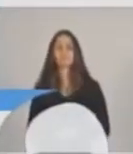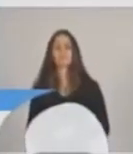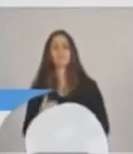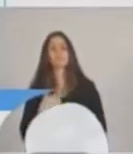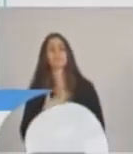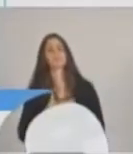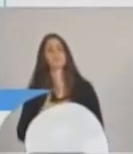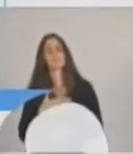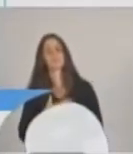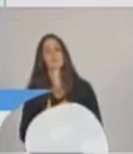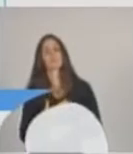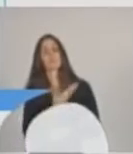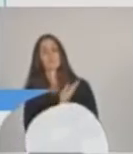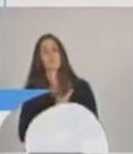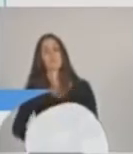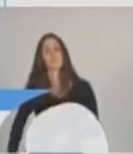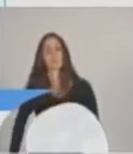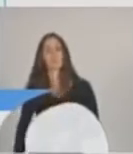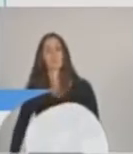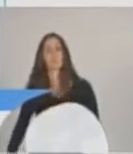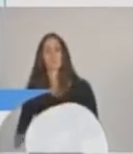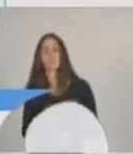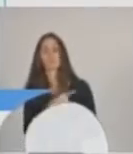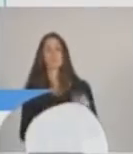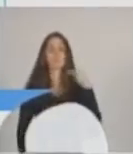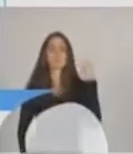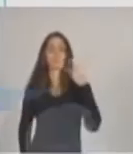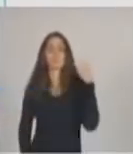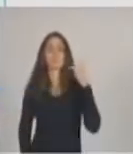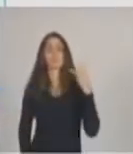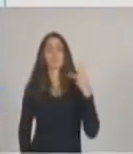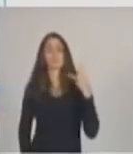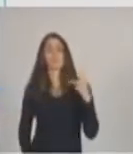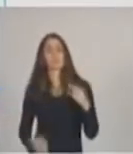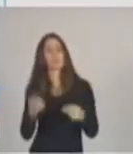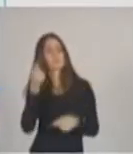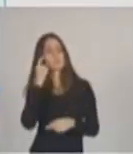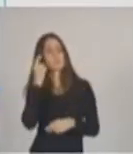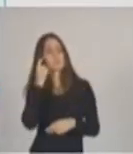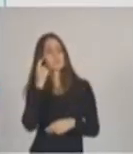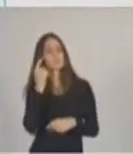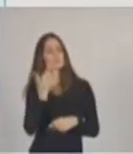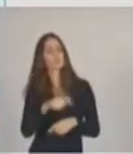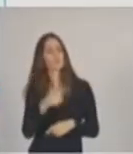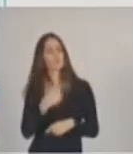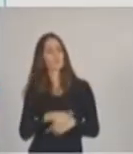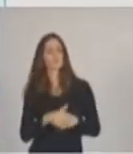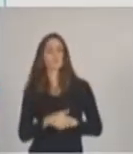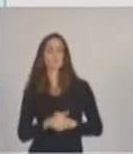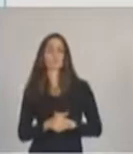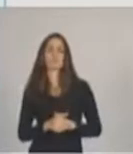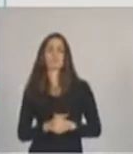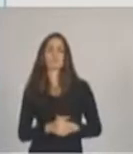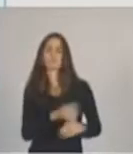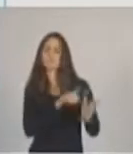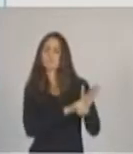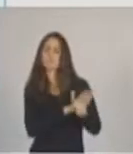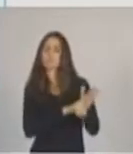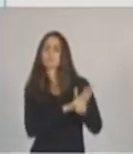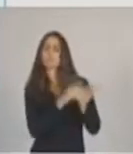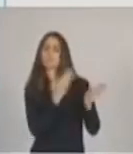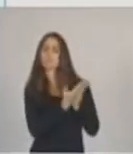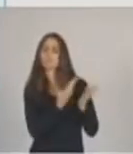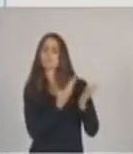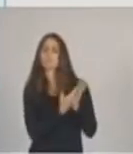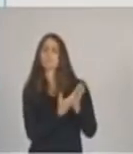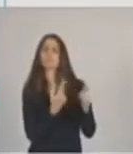gostaria que o governo, a procuradoria do governo, revisse esses posicionamentos com relação a matérias de